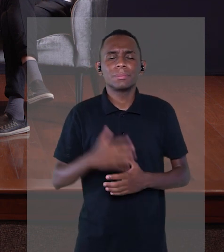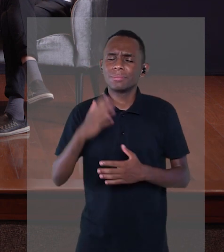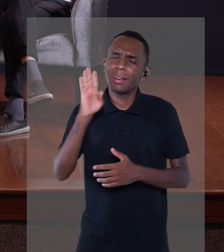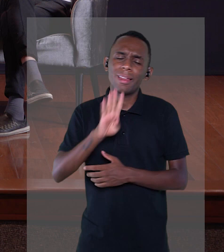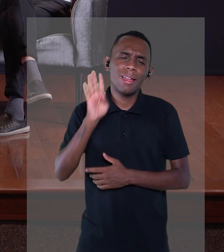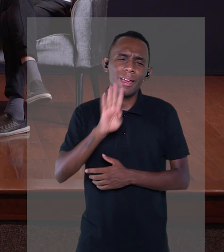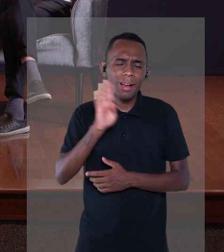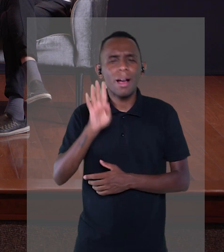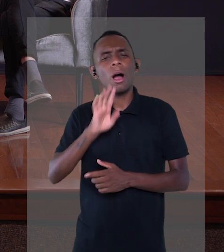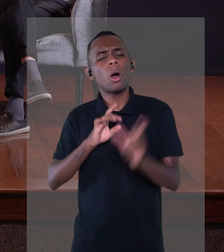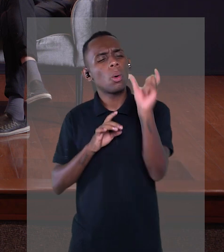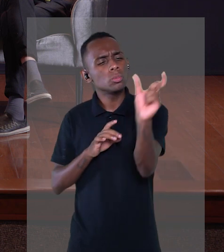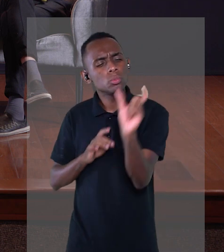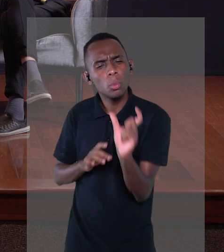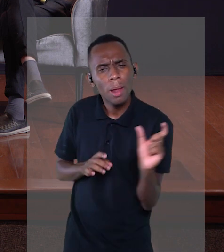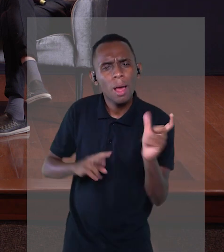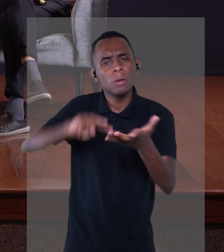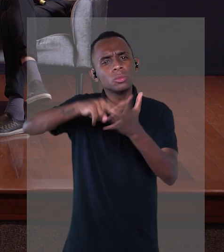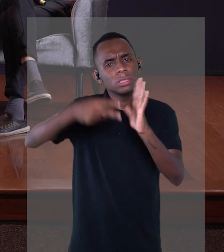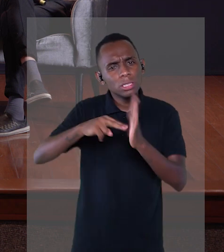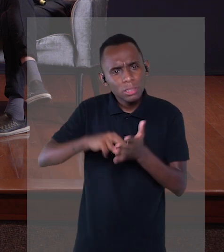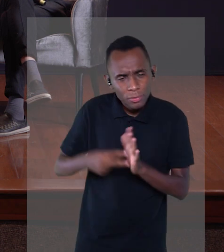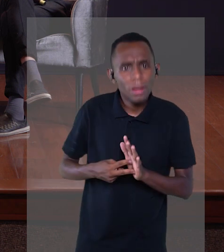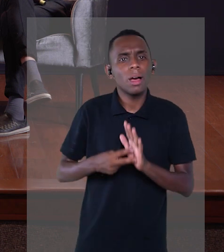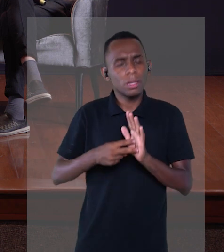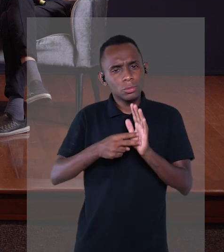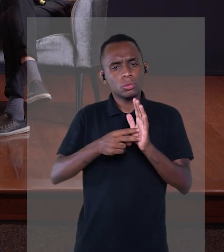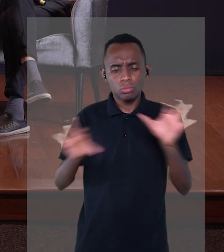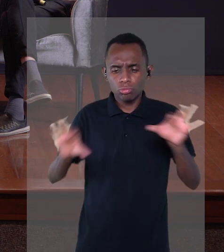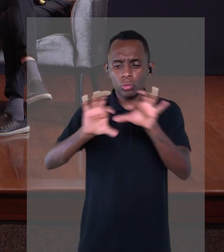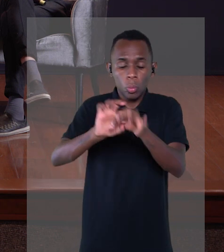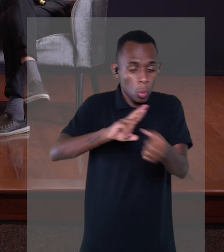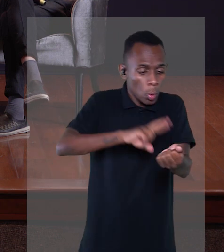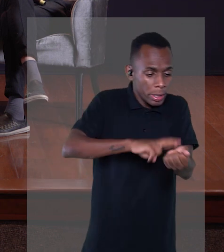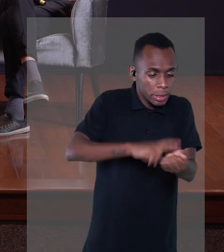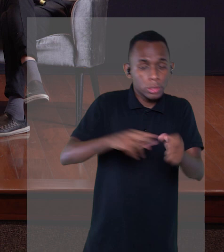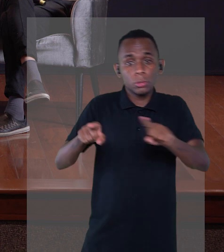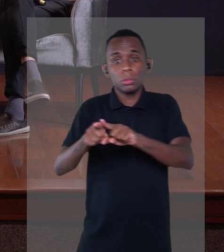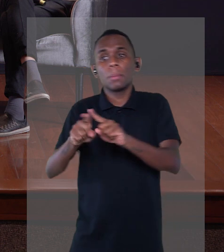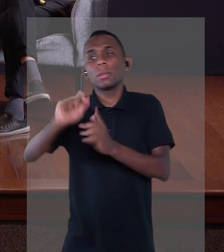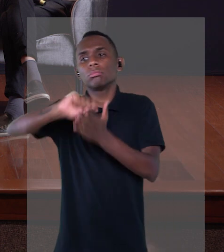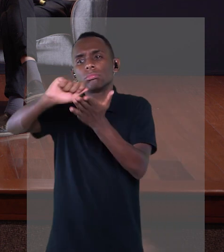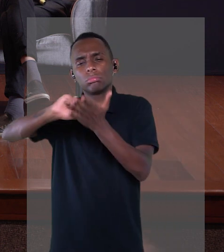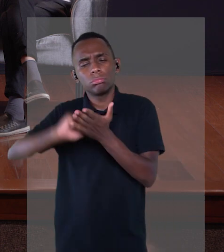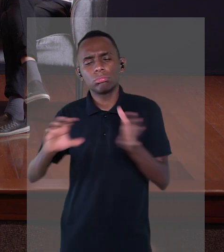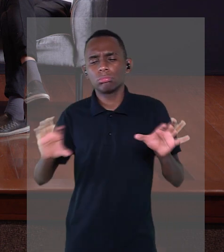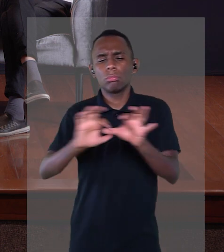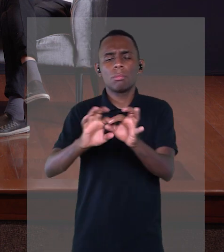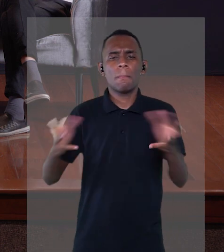barato, porque ele vai nas palavras em cima dos meus lá, lá, lás, né? Então, e vem realmente pérolas